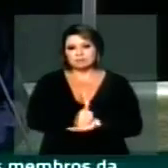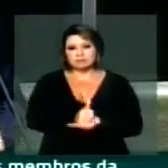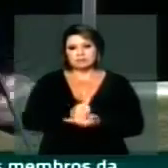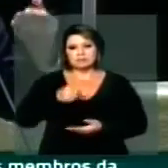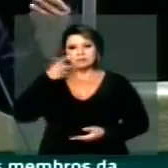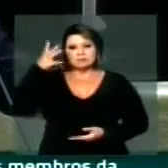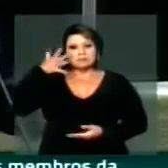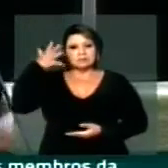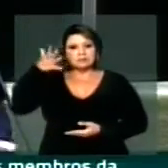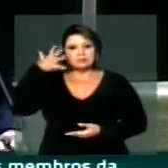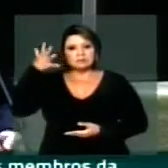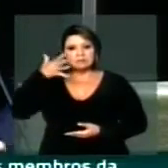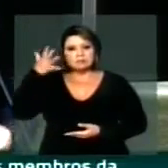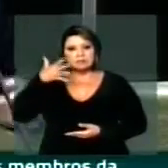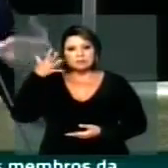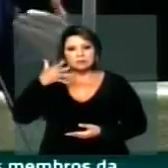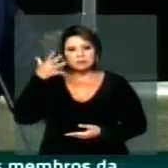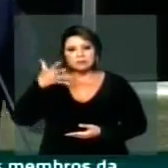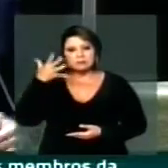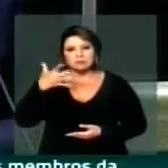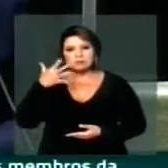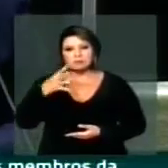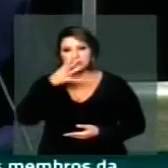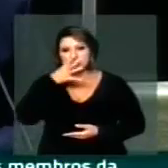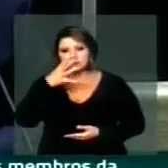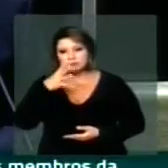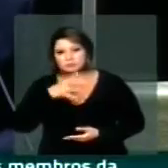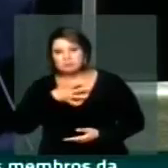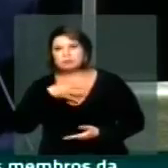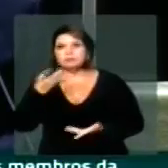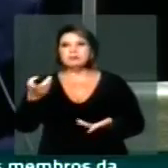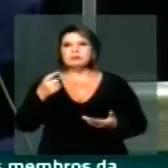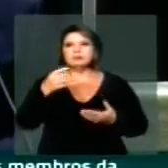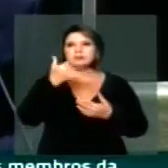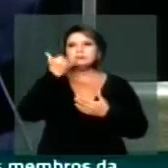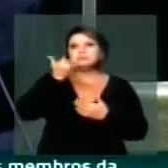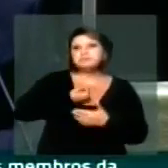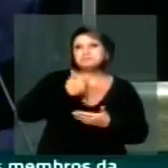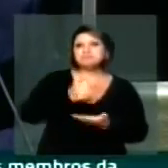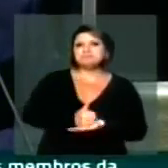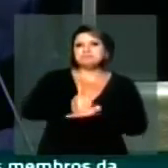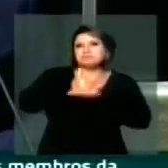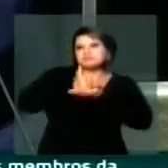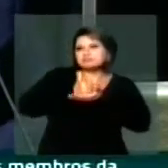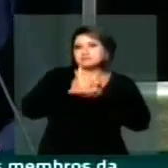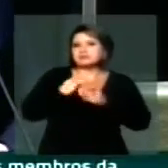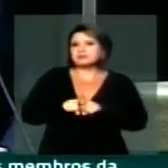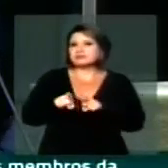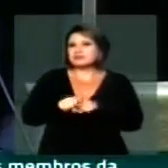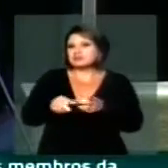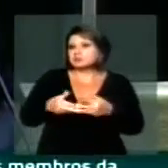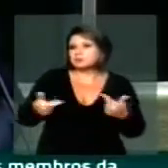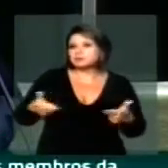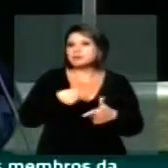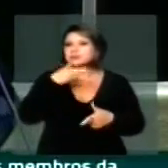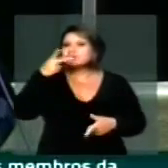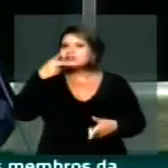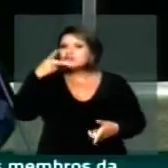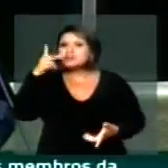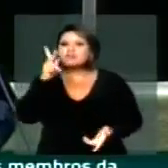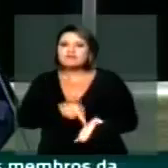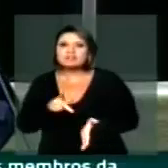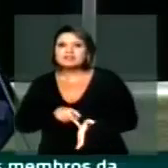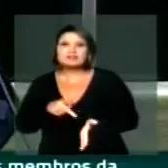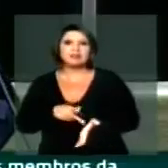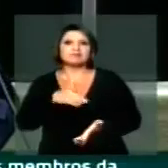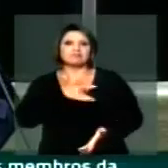político, as orientações, as críticas, as declarações de apoio, aqueles que foram